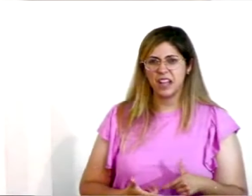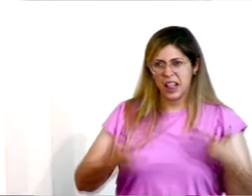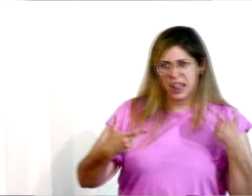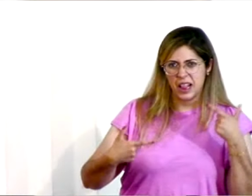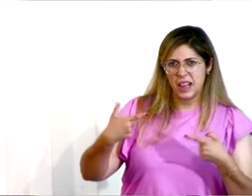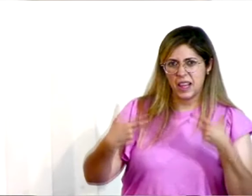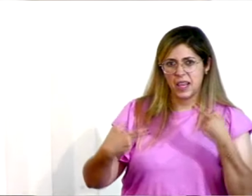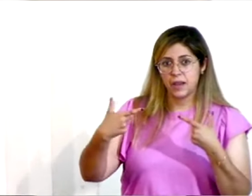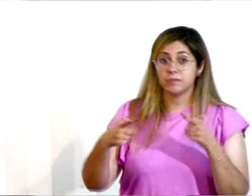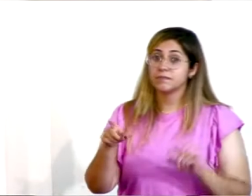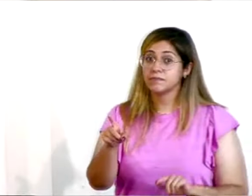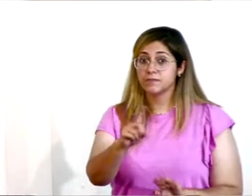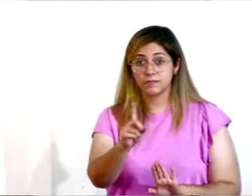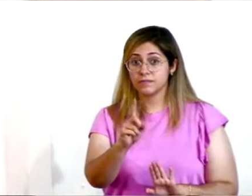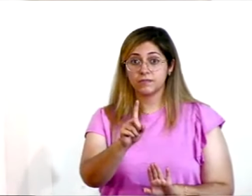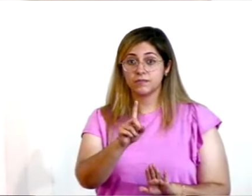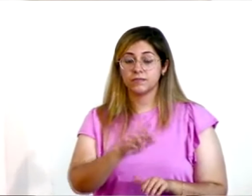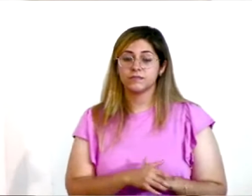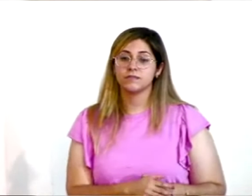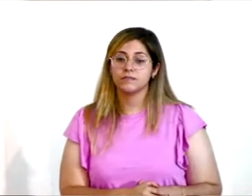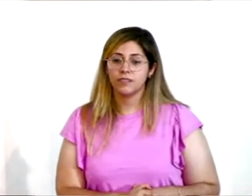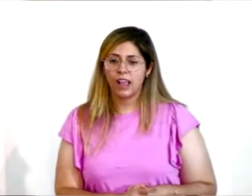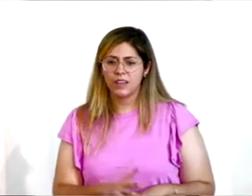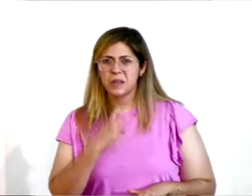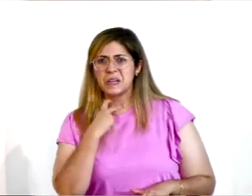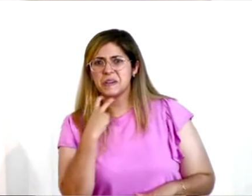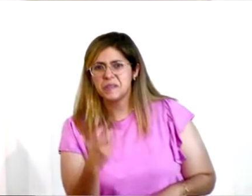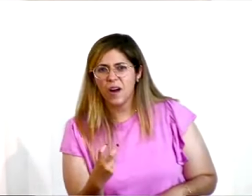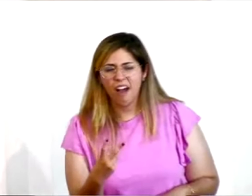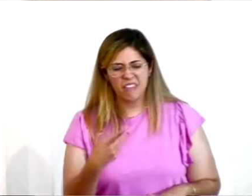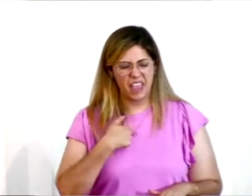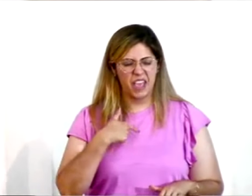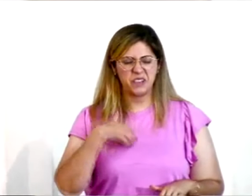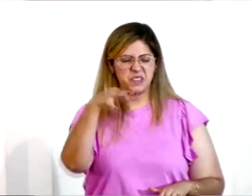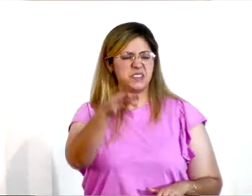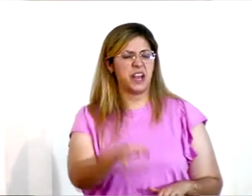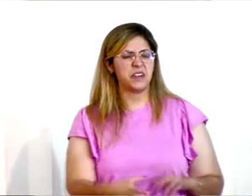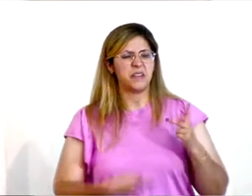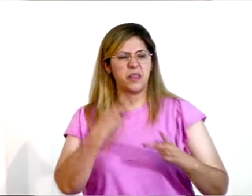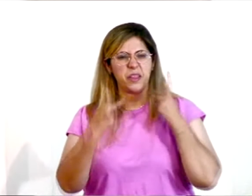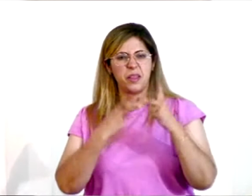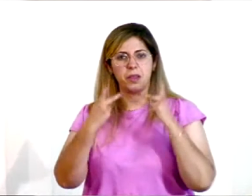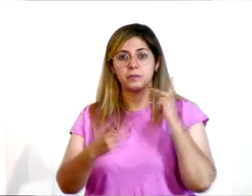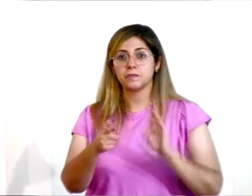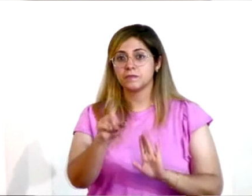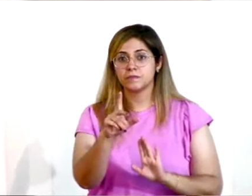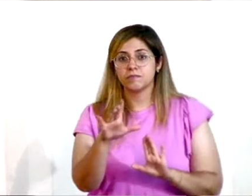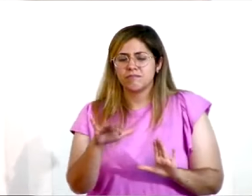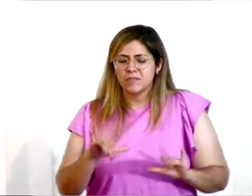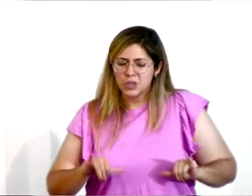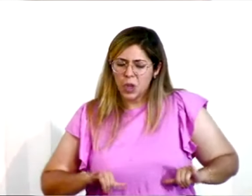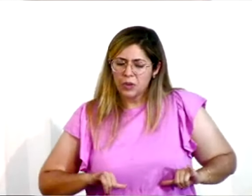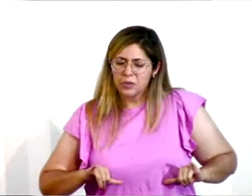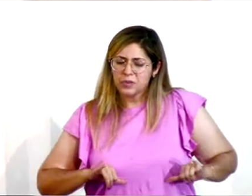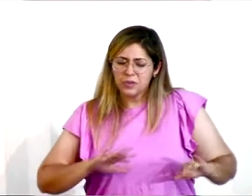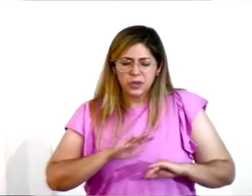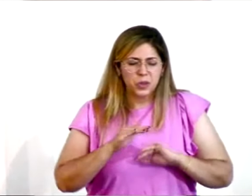toma um tapa, dá dois, não quer ter razão de tudo, sofre, porque o amor